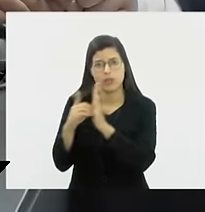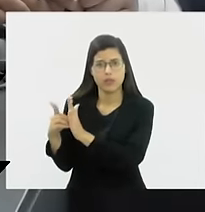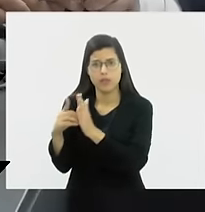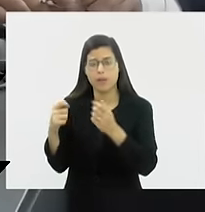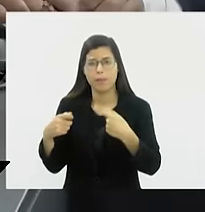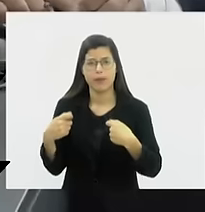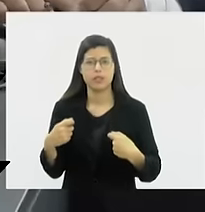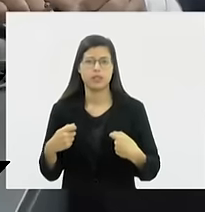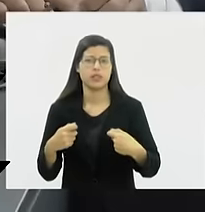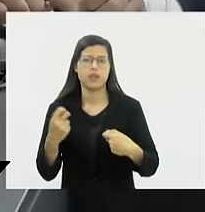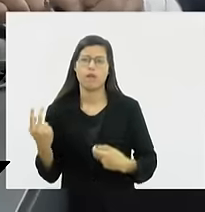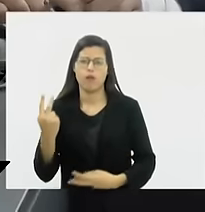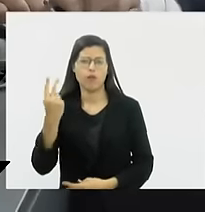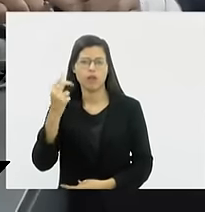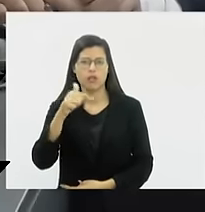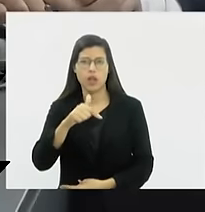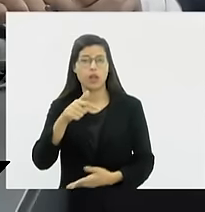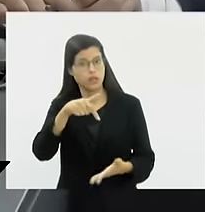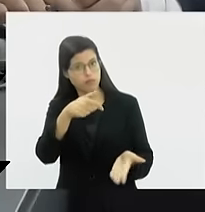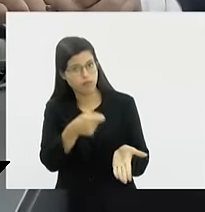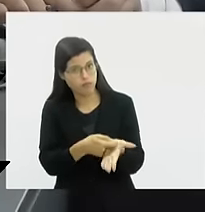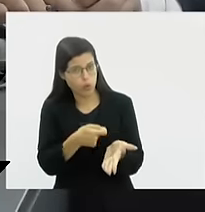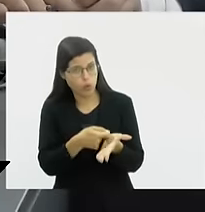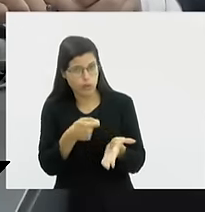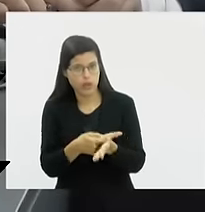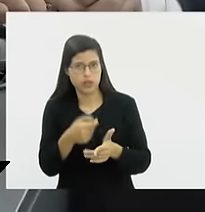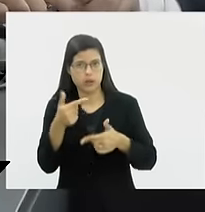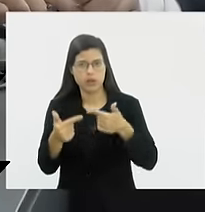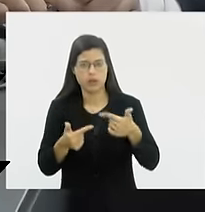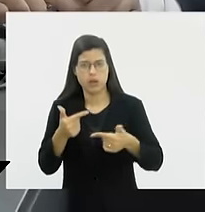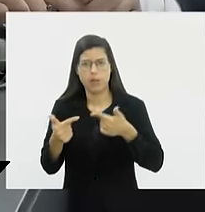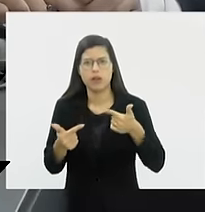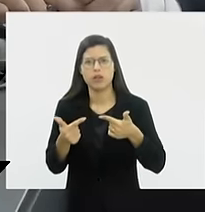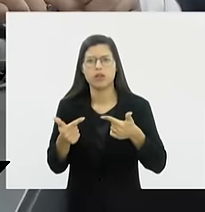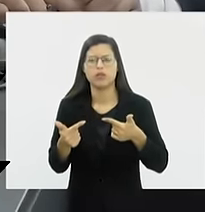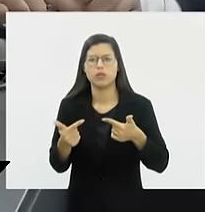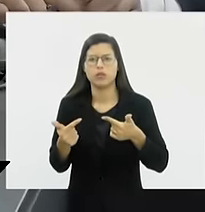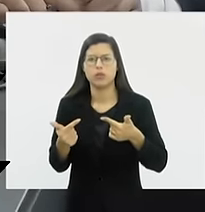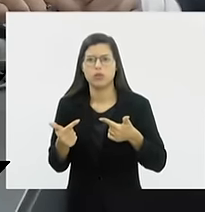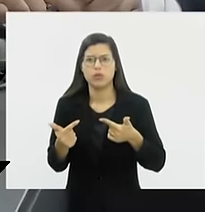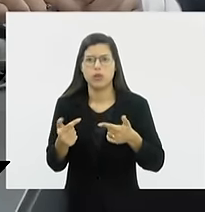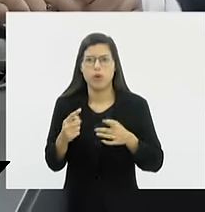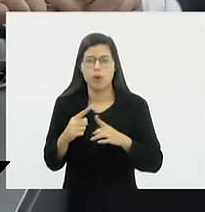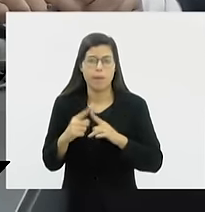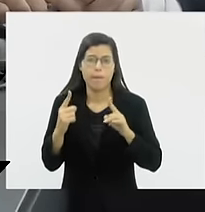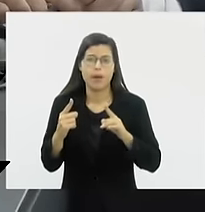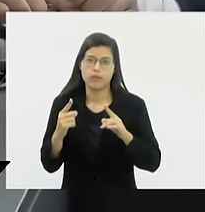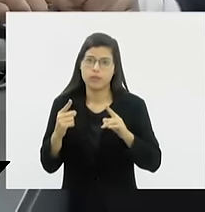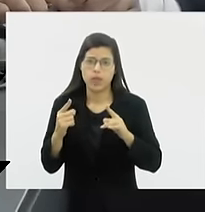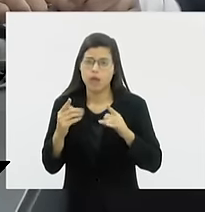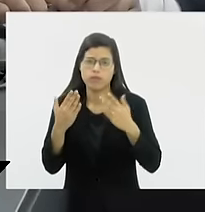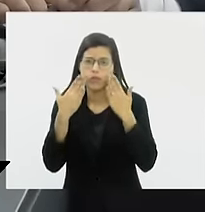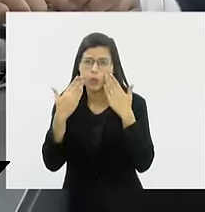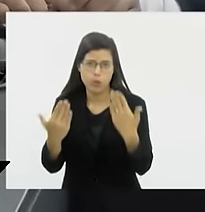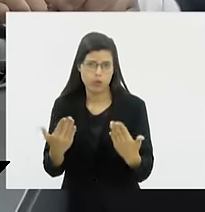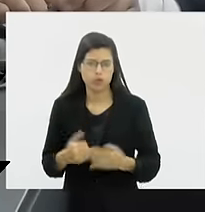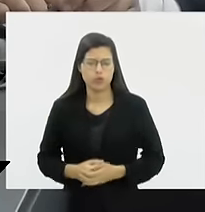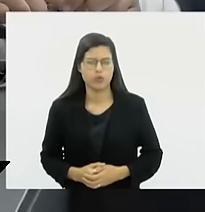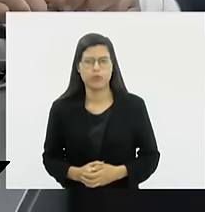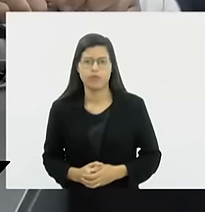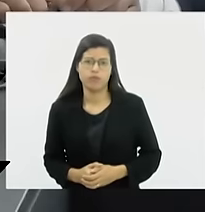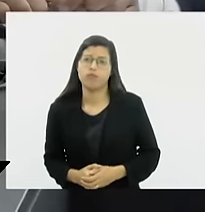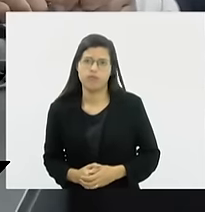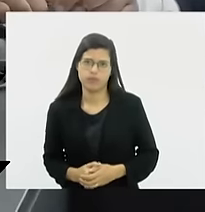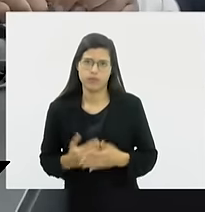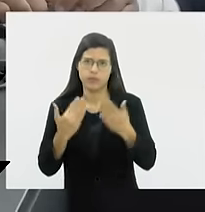eles estão ali por obrigação, ordens superiores, mas que estão sendo expostos, pô. Sendo